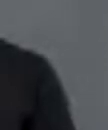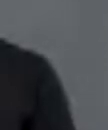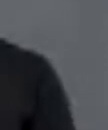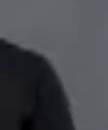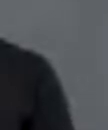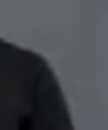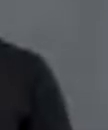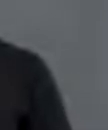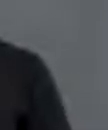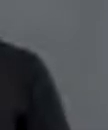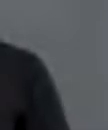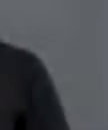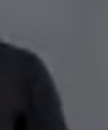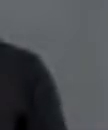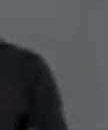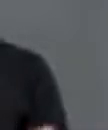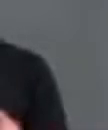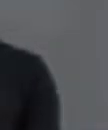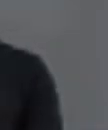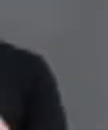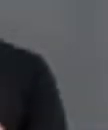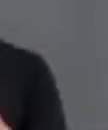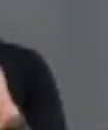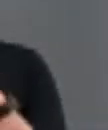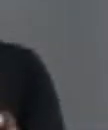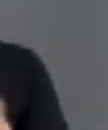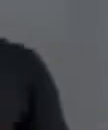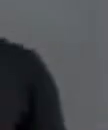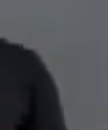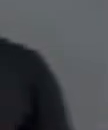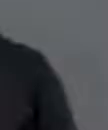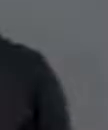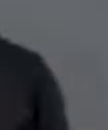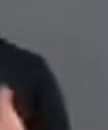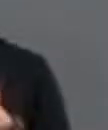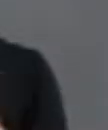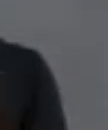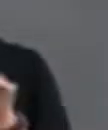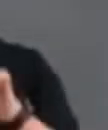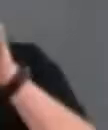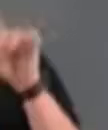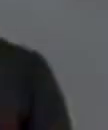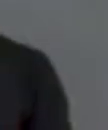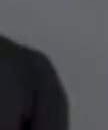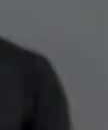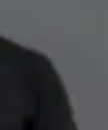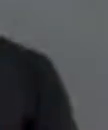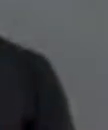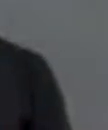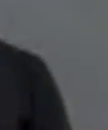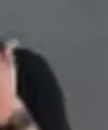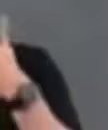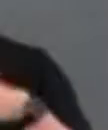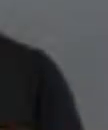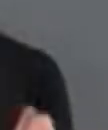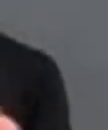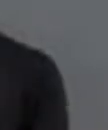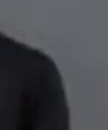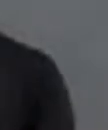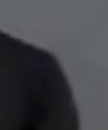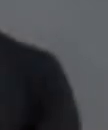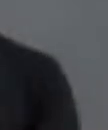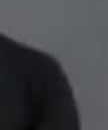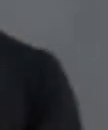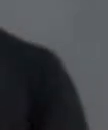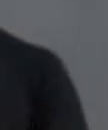todos os aparelhos e colocar a serviço de algo nefasto, que era, caso perdesse a eleição, tomar